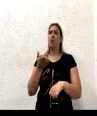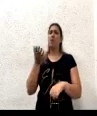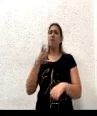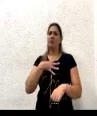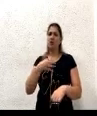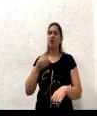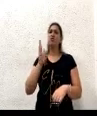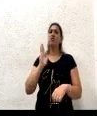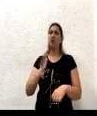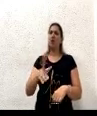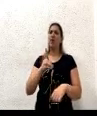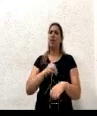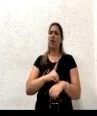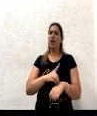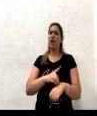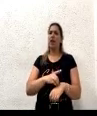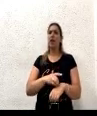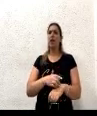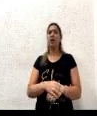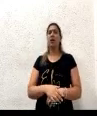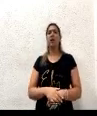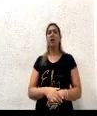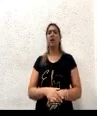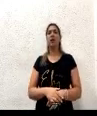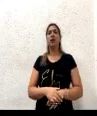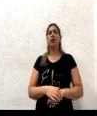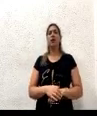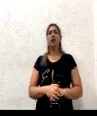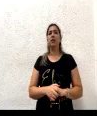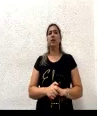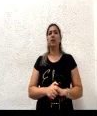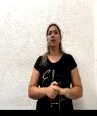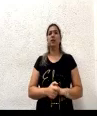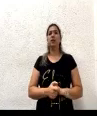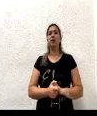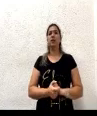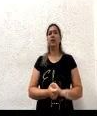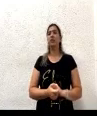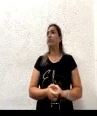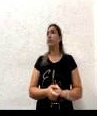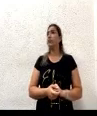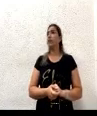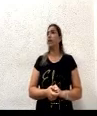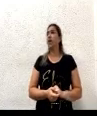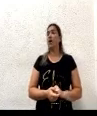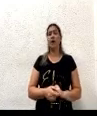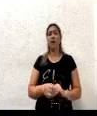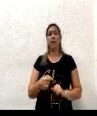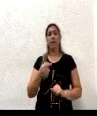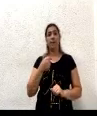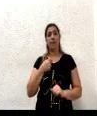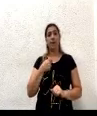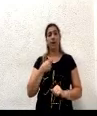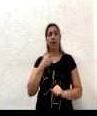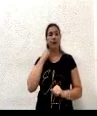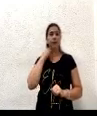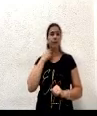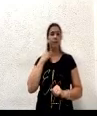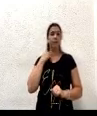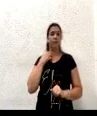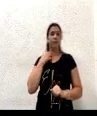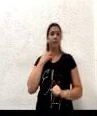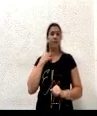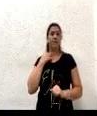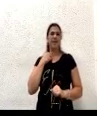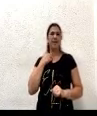filho agora, acho, não sei que tipo que era, que não falaram nada, pelo menos eu não fiquei sabendo. Mas foi difícil, deu uma